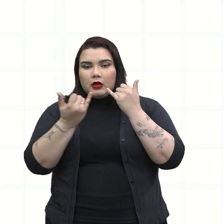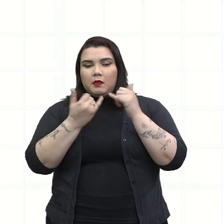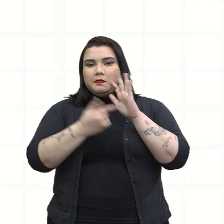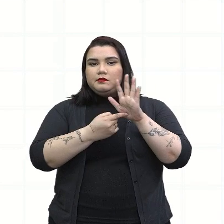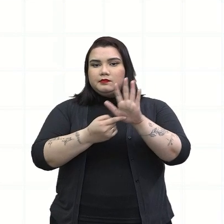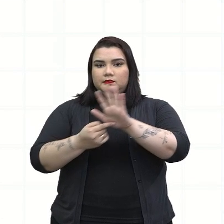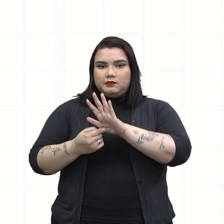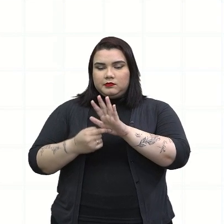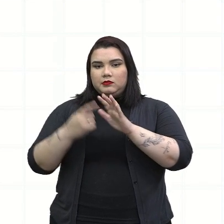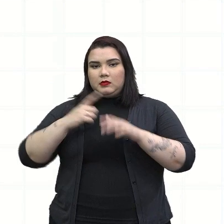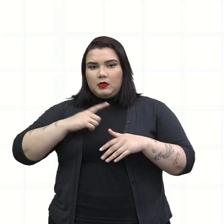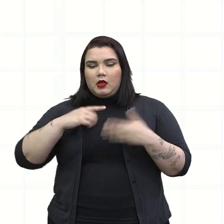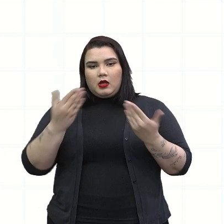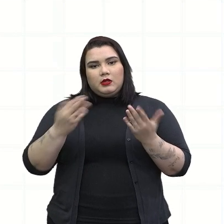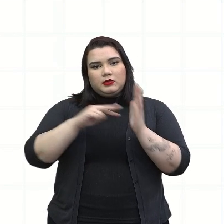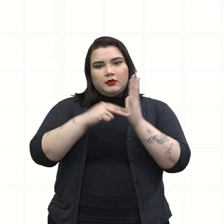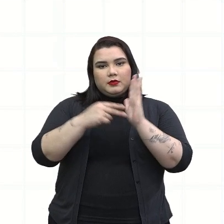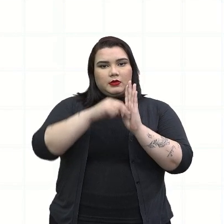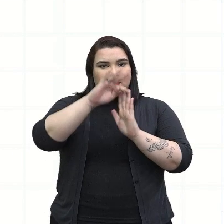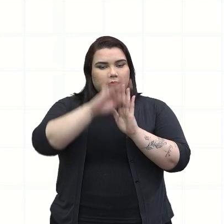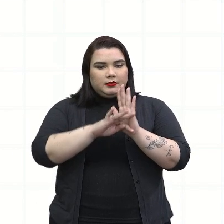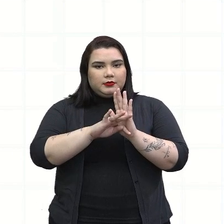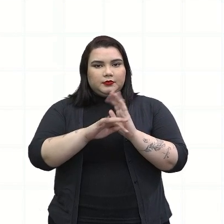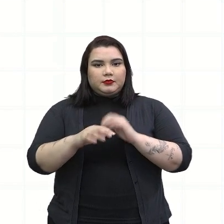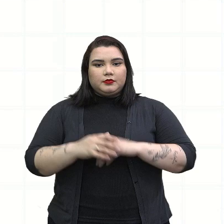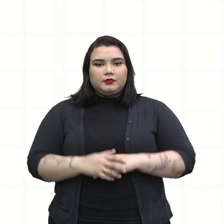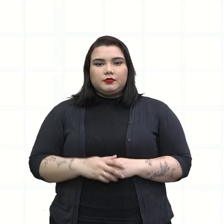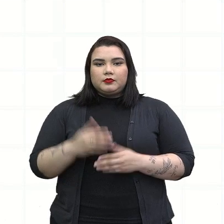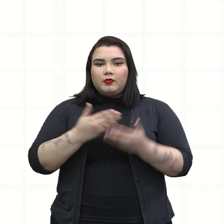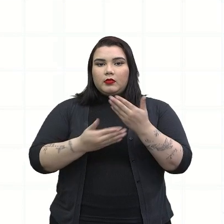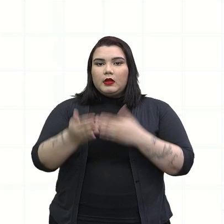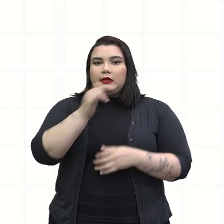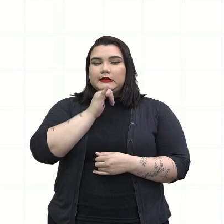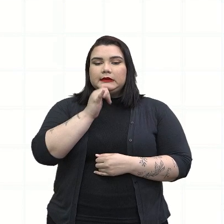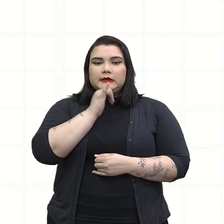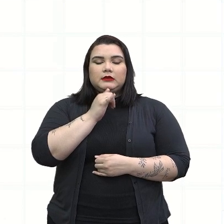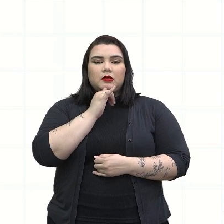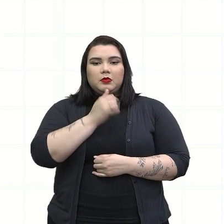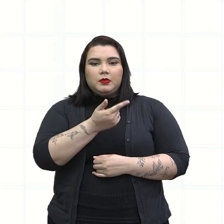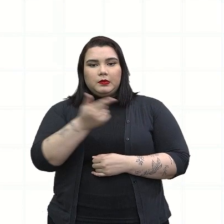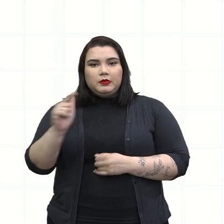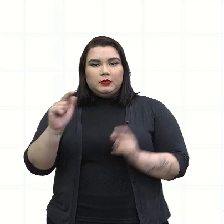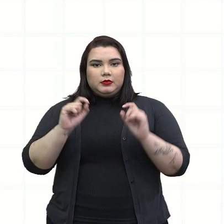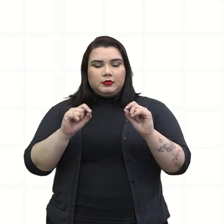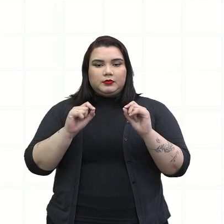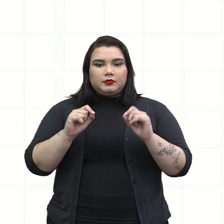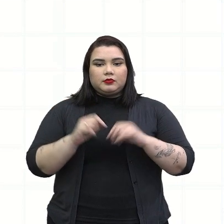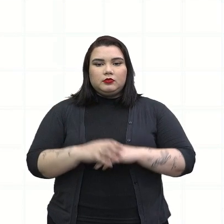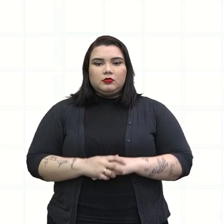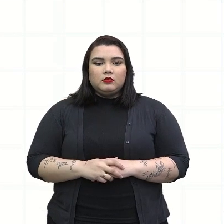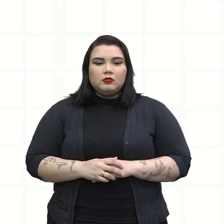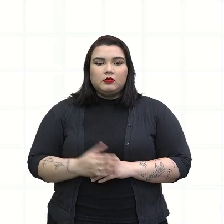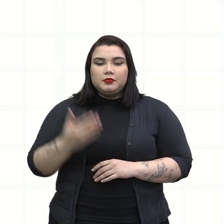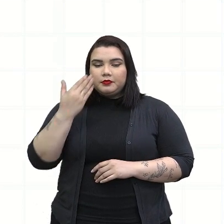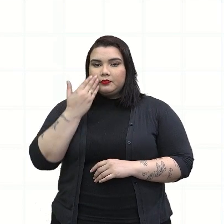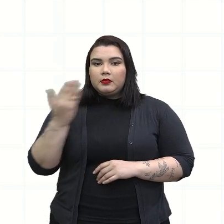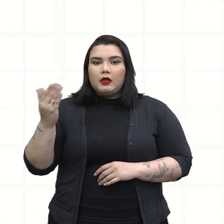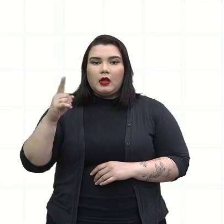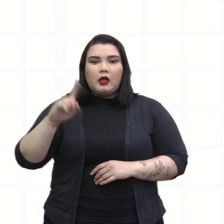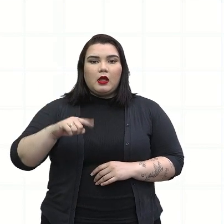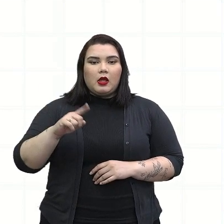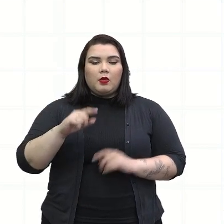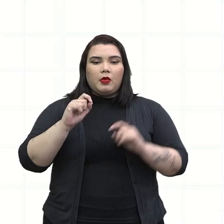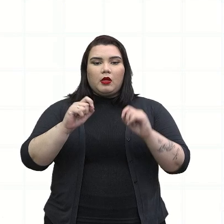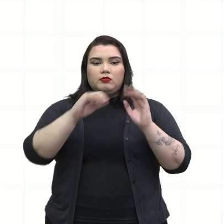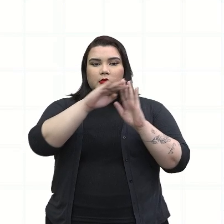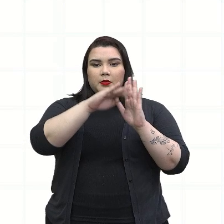alguma instrução e é um texto. Então, mais exemplos aqui, no caso, it's a recipe, é uma receita.